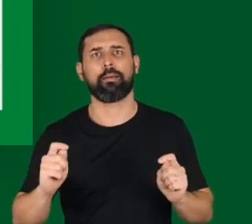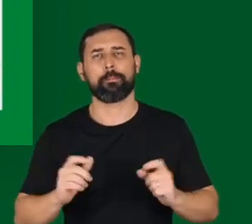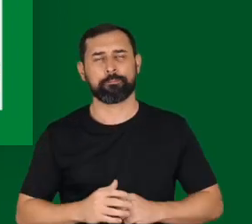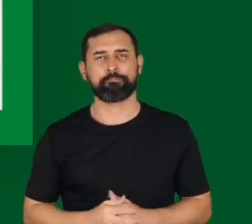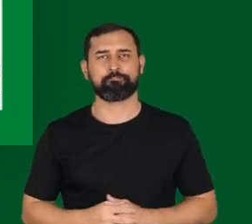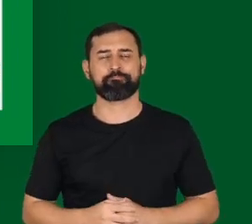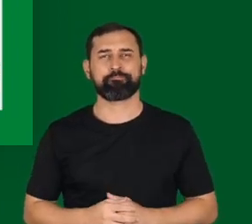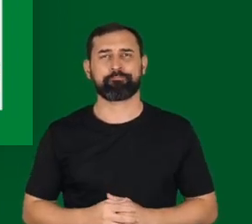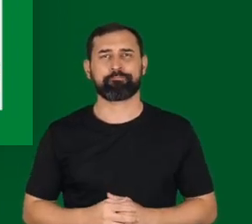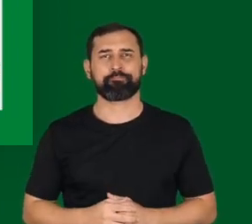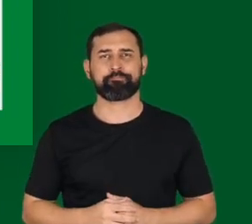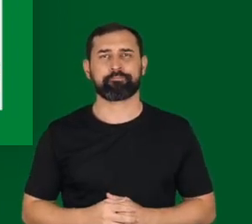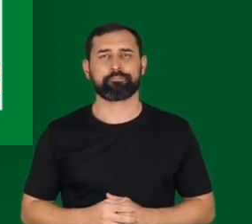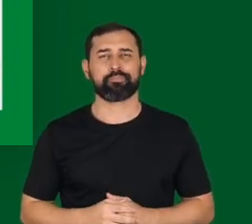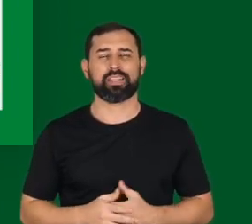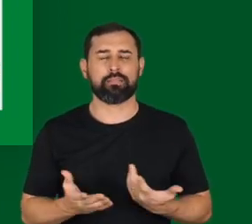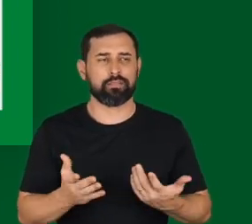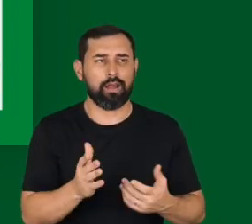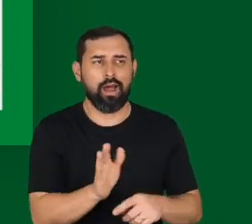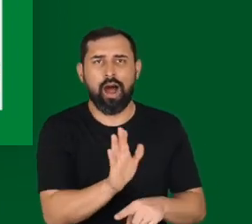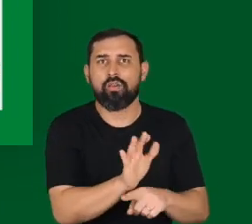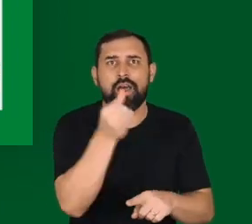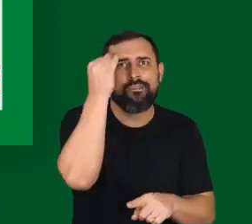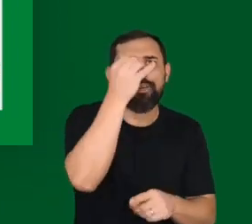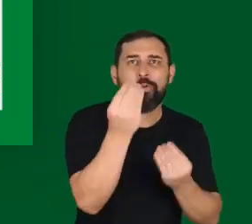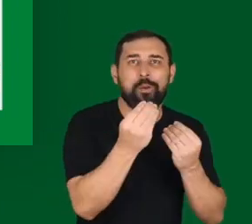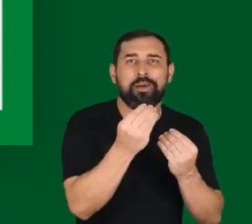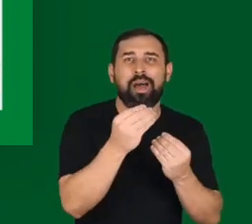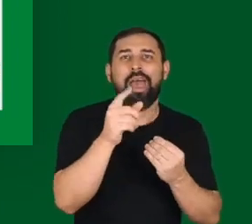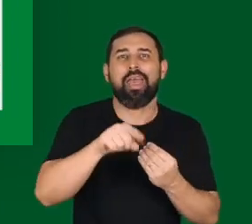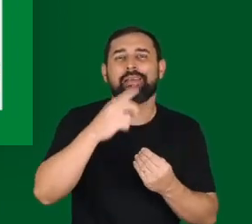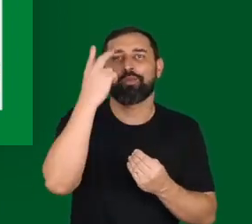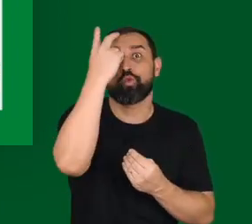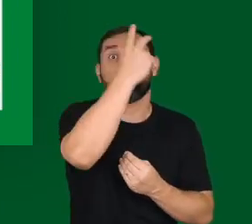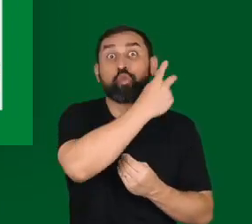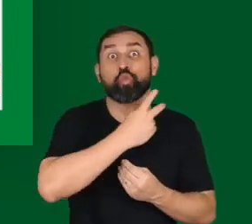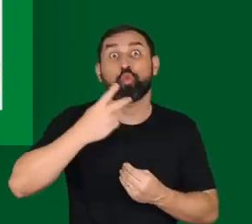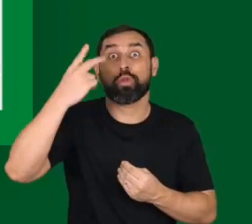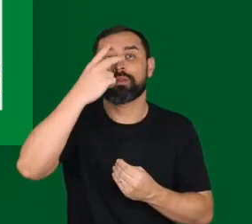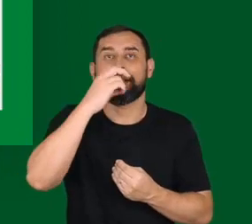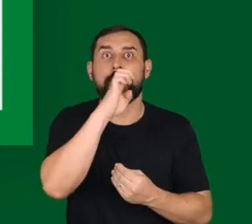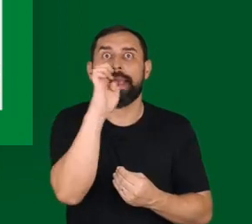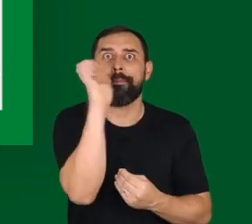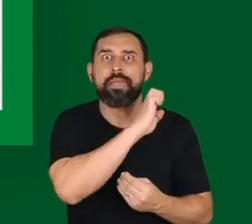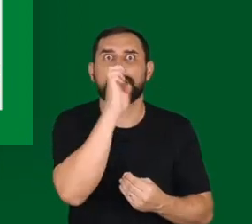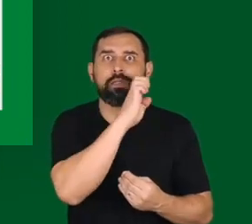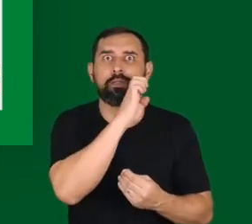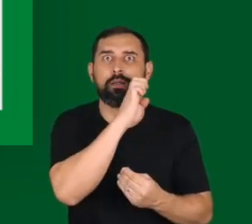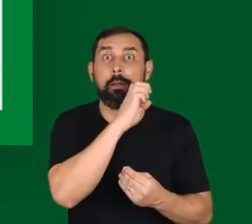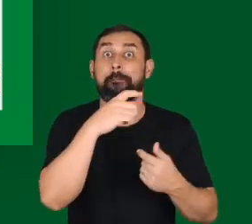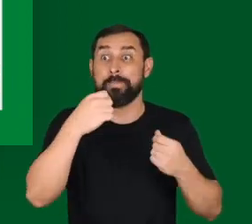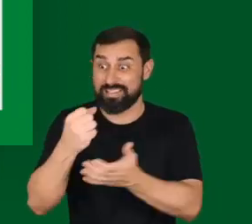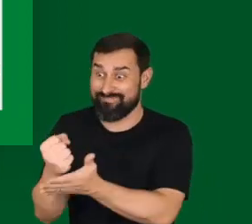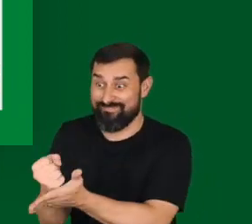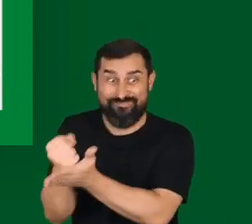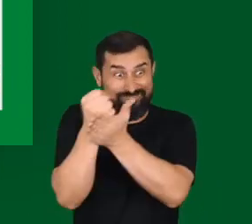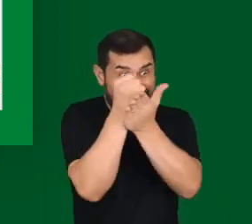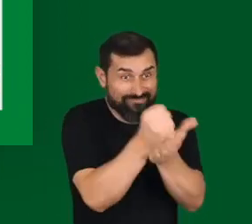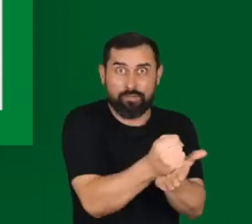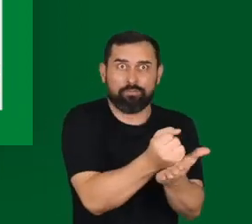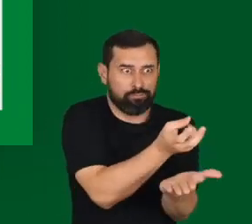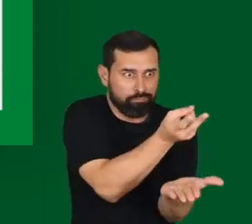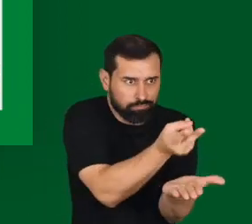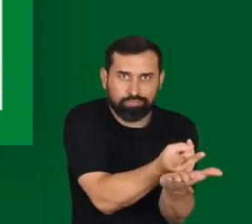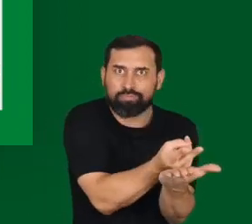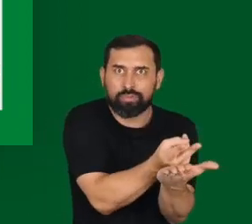aí para evitar essa morte. Então, a gente fala das 2 horas de ouro, onde o paciente ele tem que já estar dentro